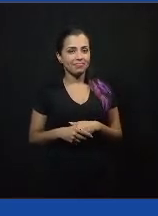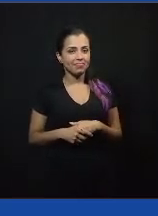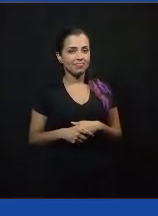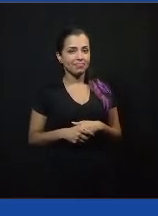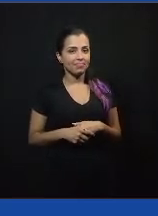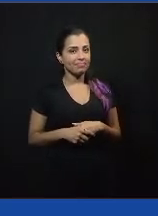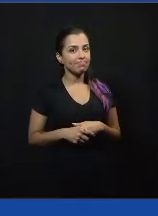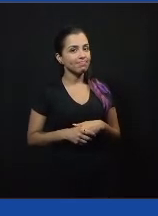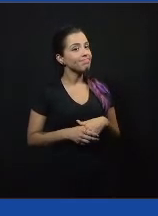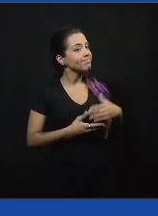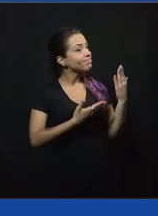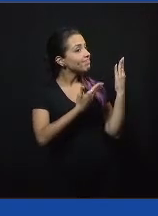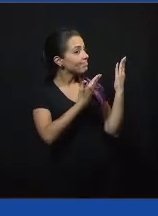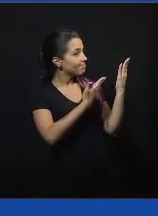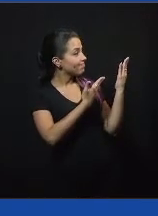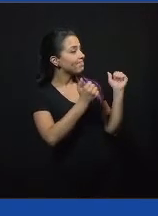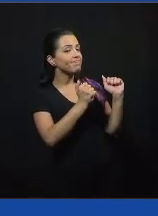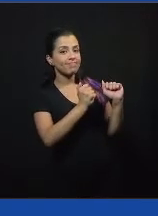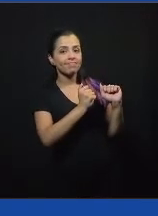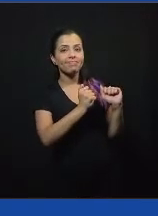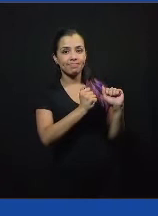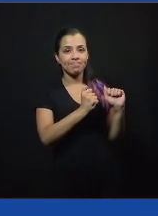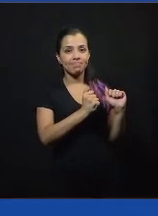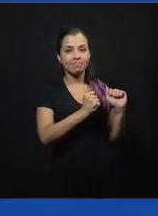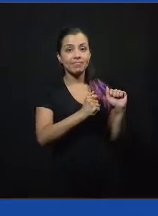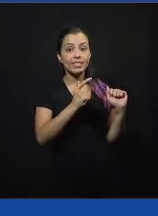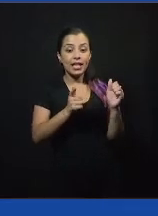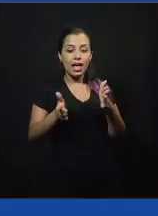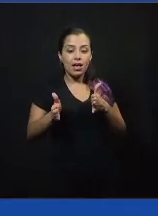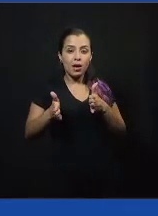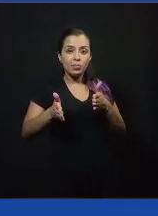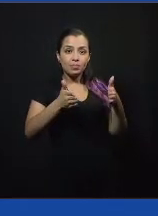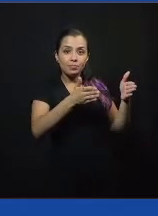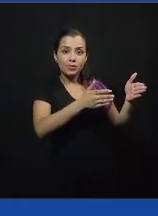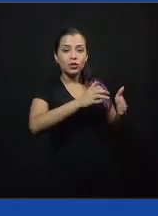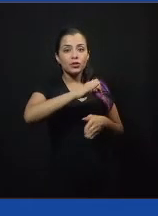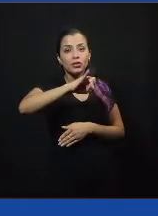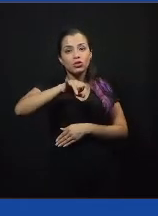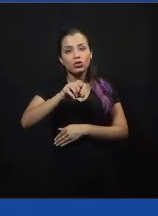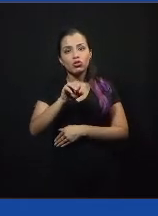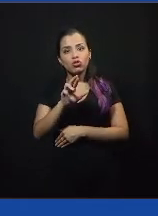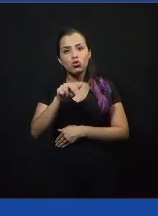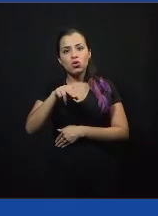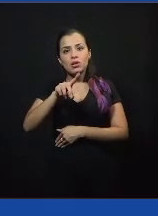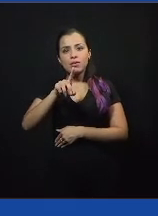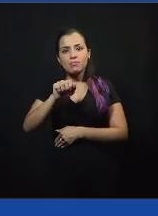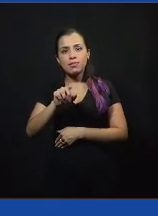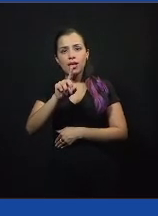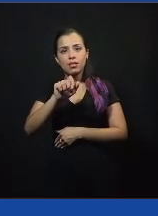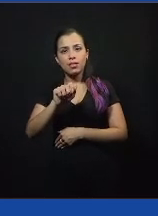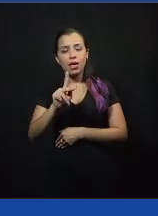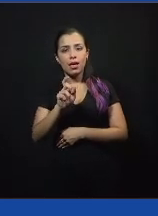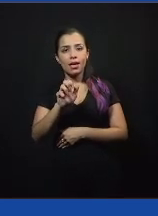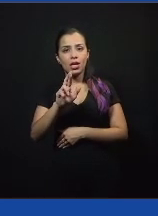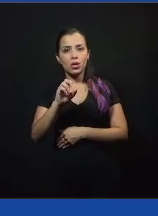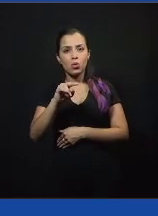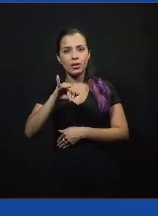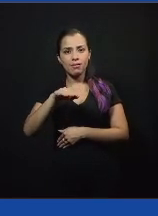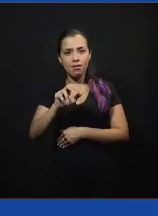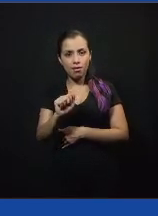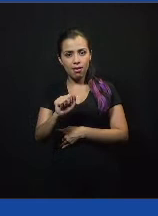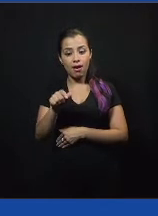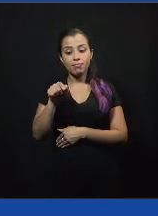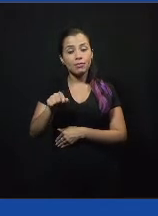é isso Então essa é a jornada dela ainda então eu vou ele explicando a minha trajetória através